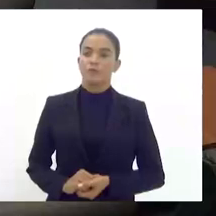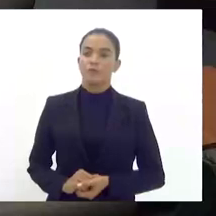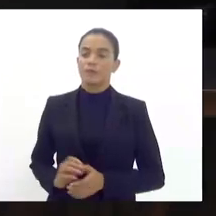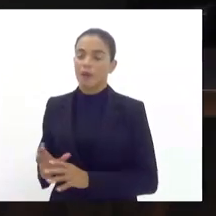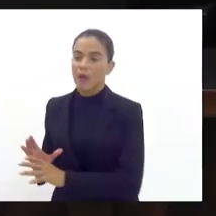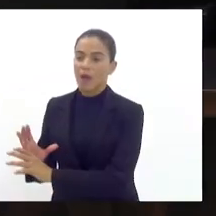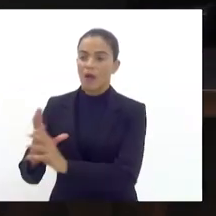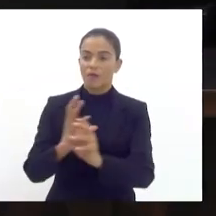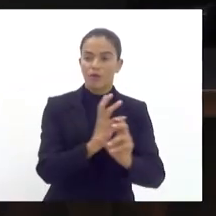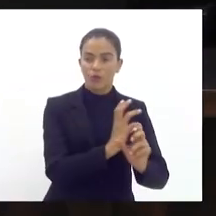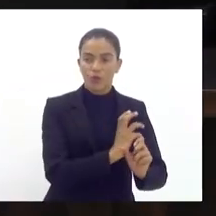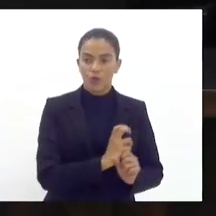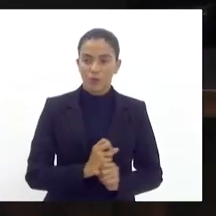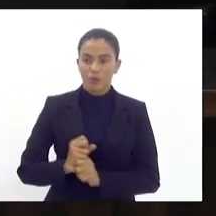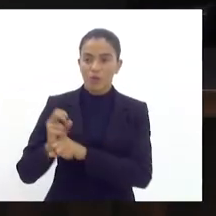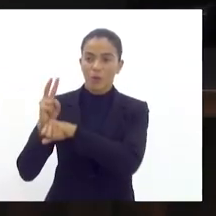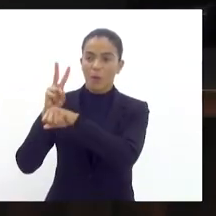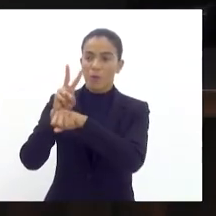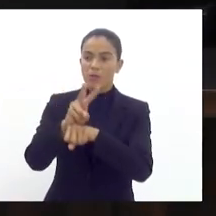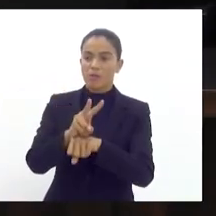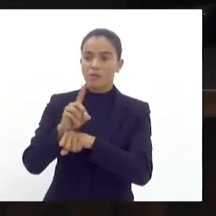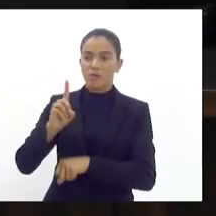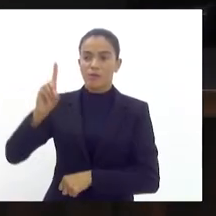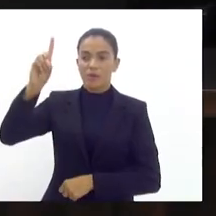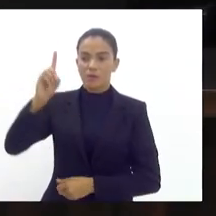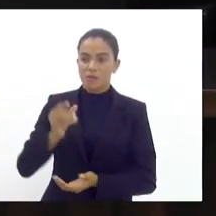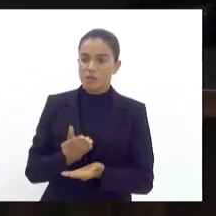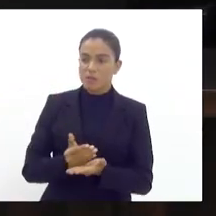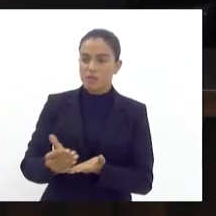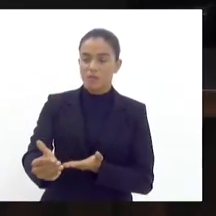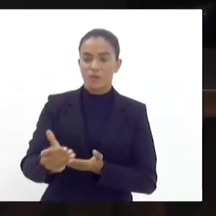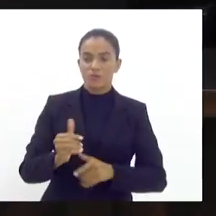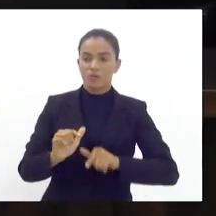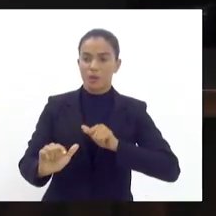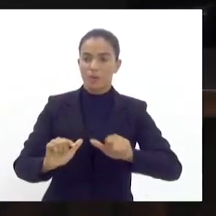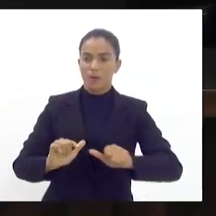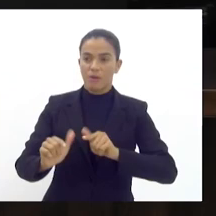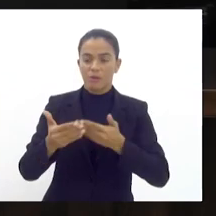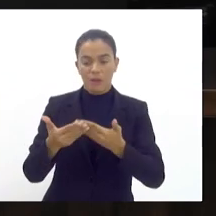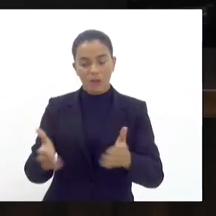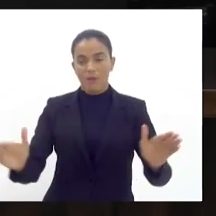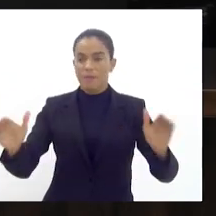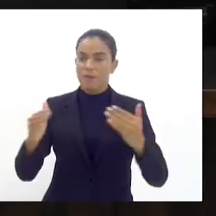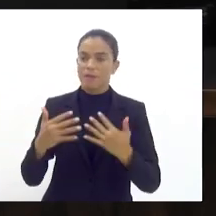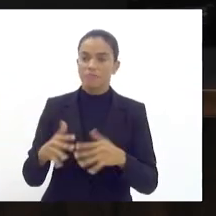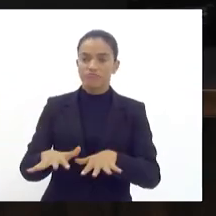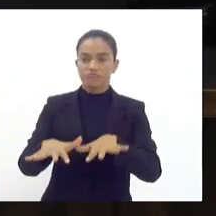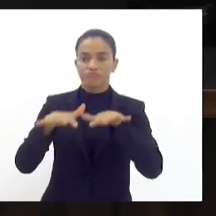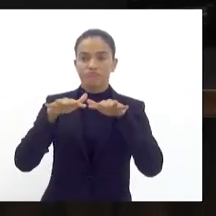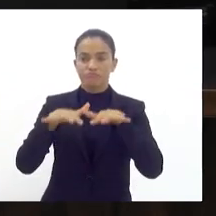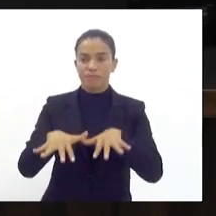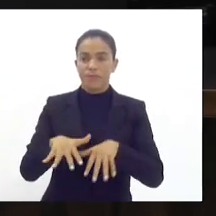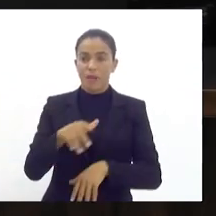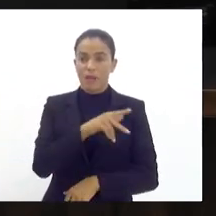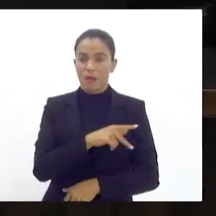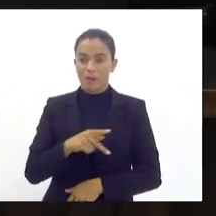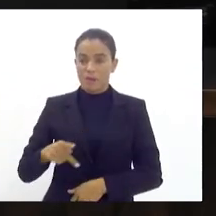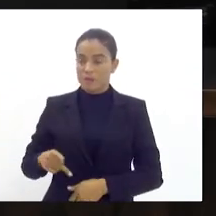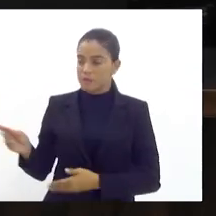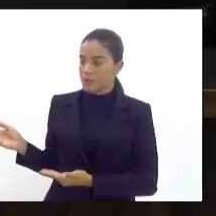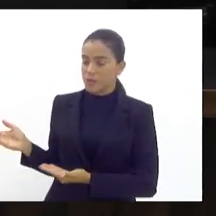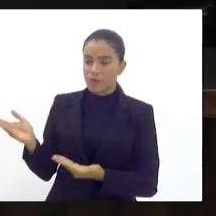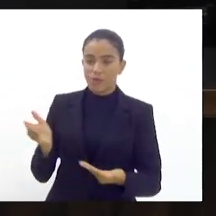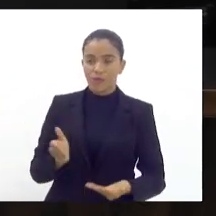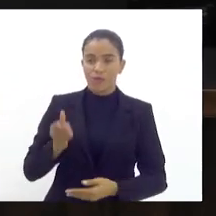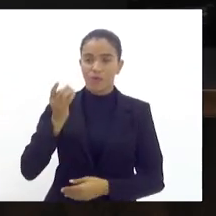havendo número legal e sob proteção de Deus iniciamos aos trabalhos está aberta a sessão a presidência convida